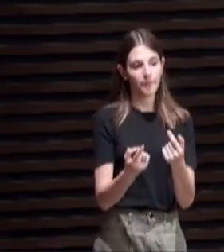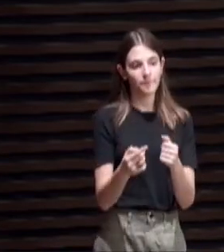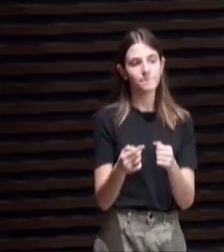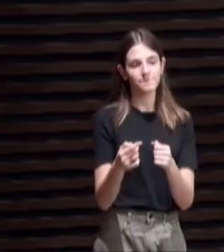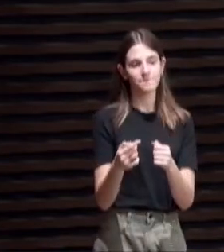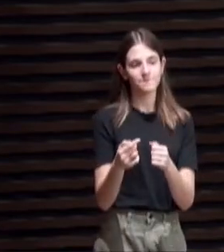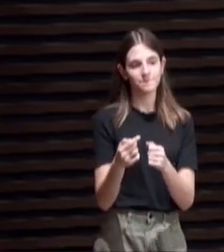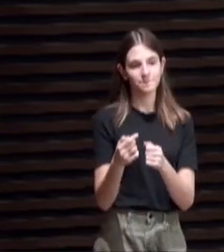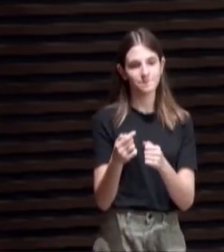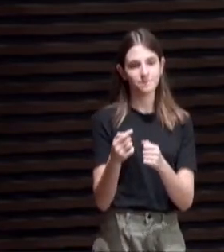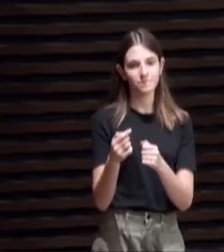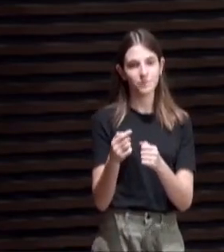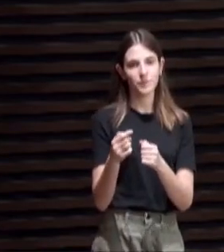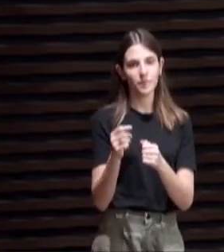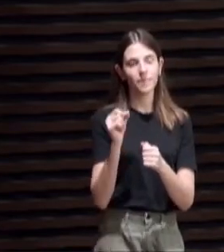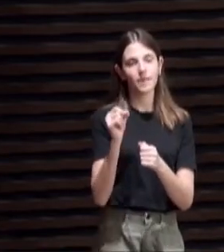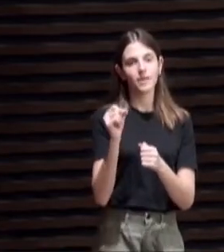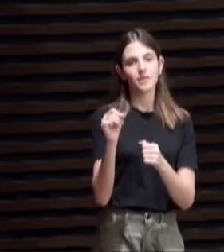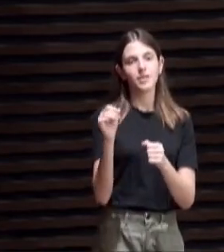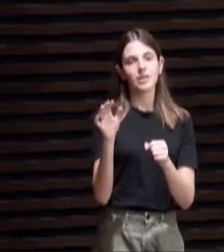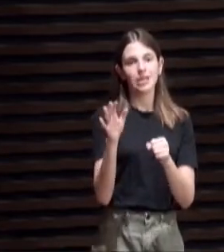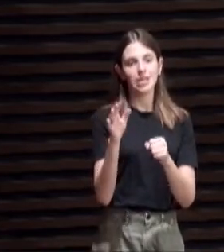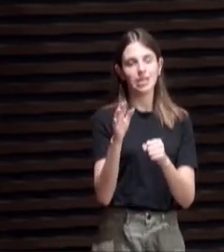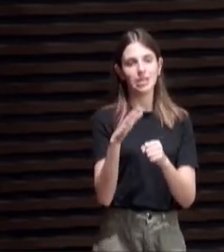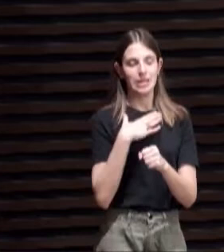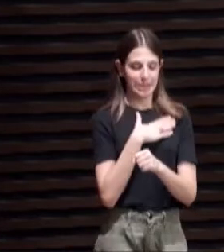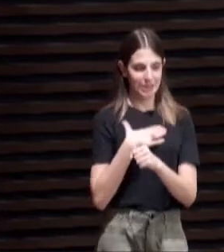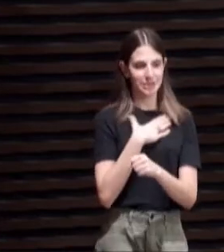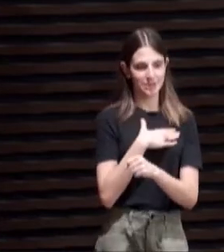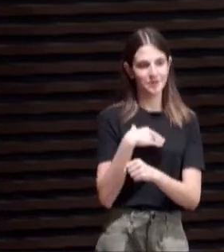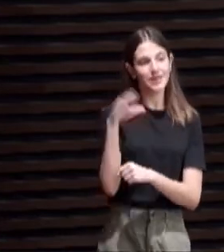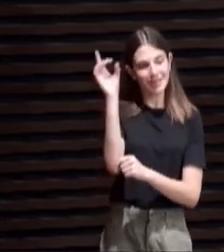satisfaz é Deus, o Pai de nosso Senhor Jesus Cristo,